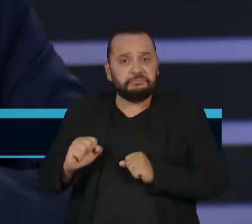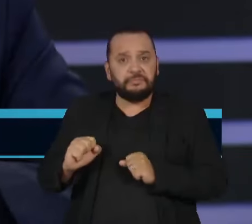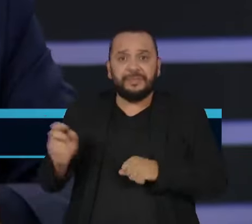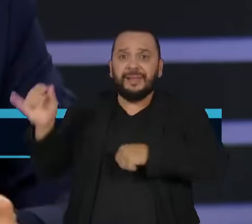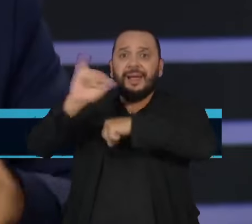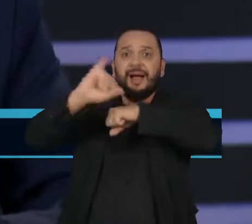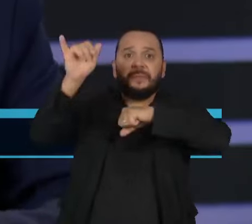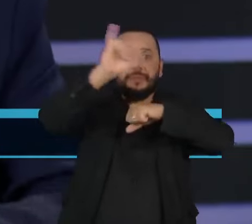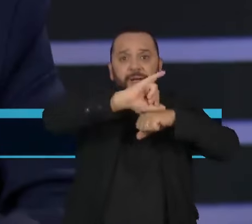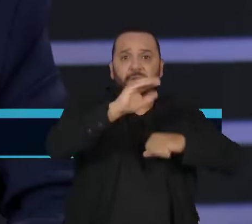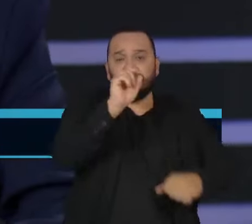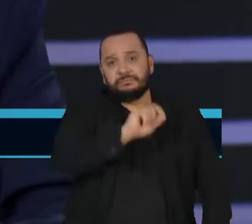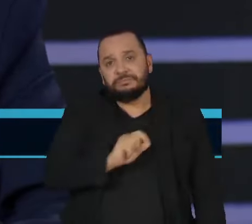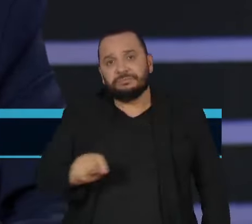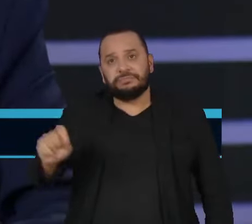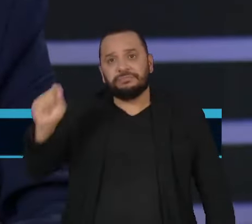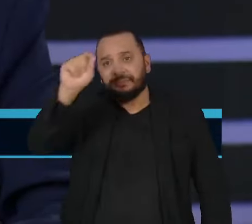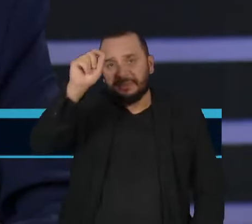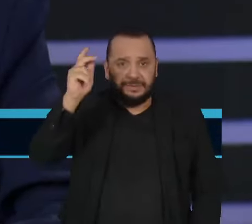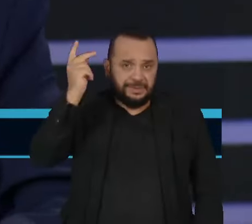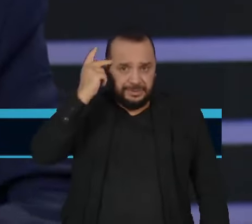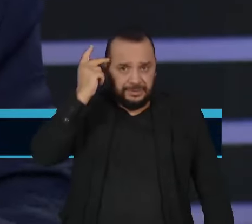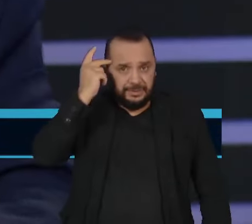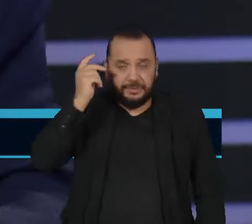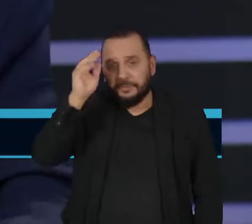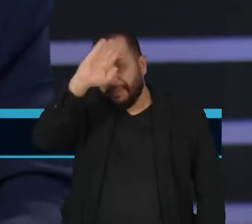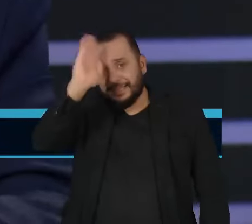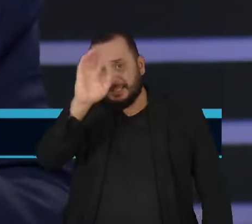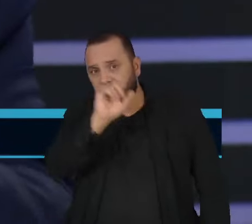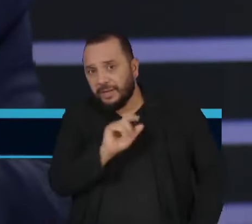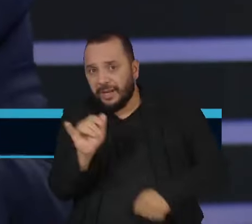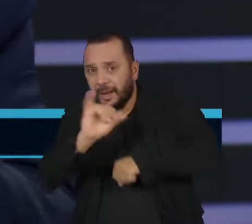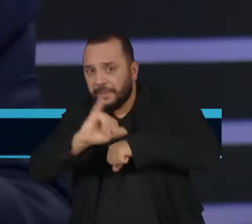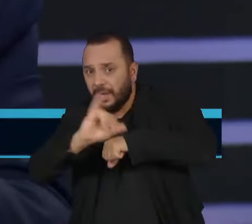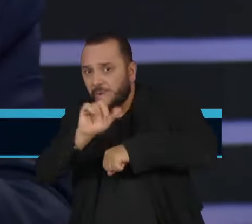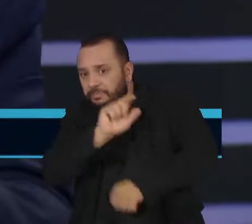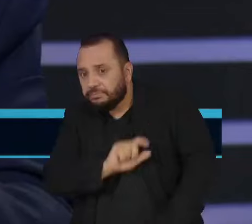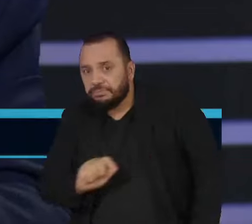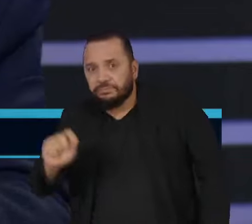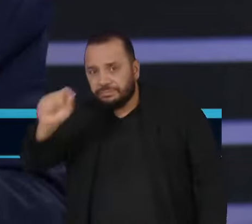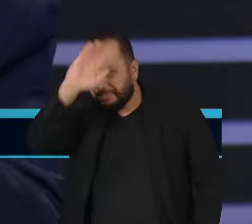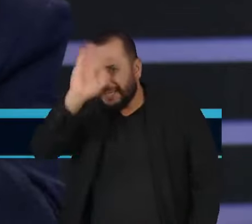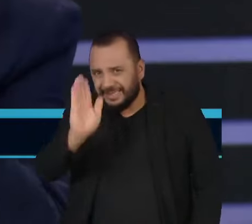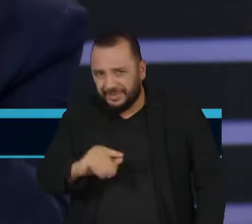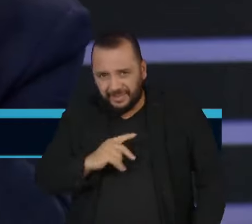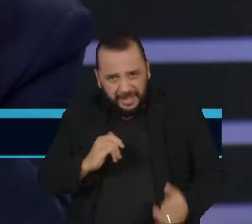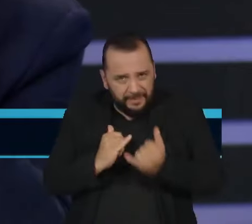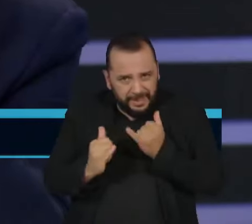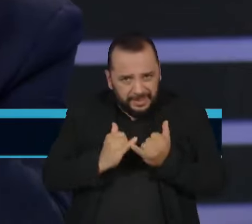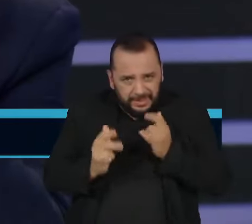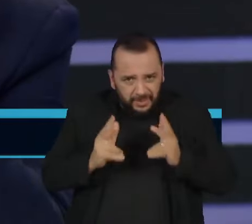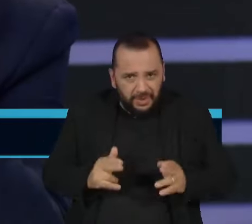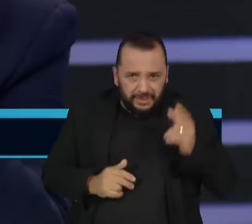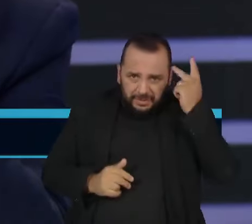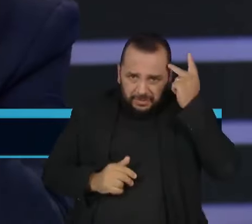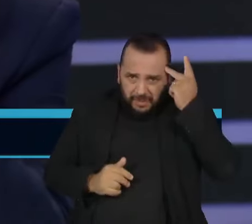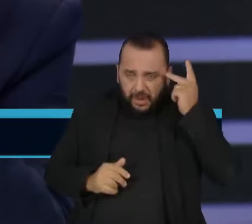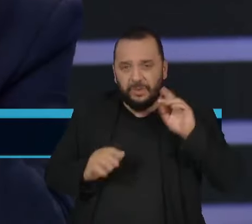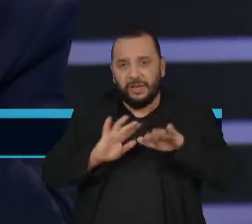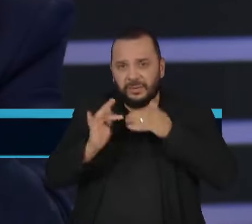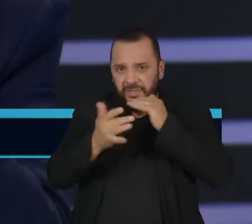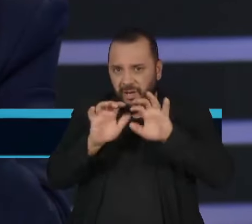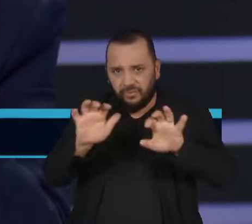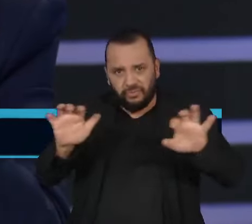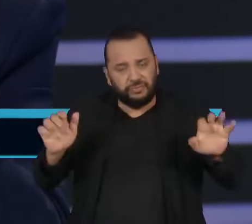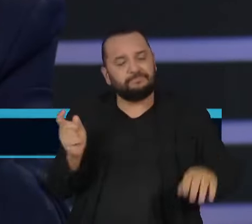um exemplo geral e não é. É particular daqui. E será que vai permanecer aí? Só Deus sabe. Agora, no momento,